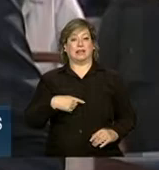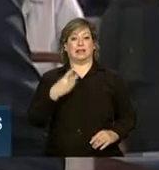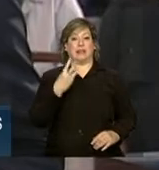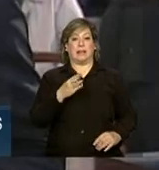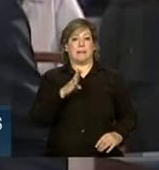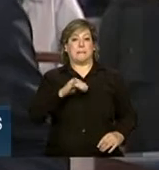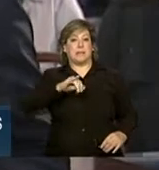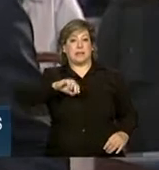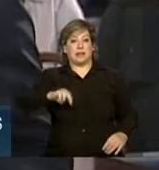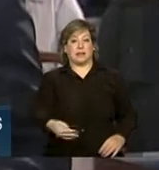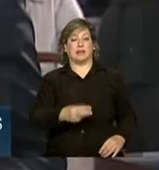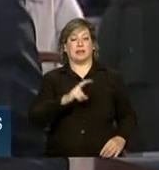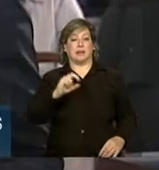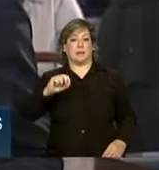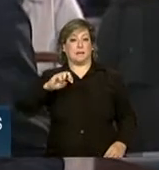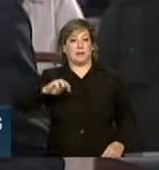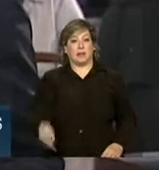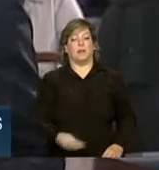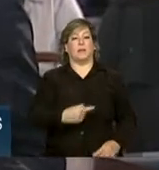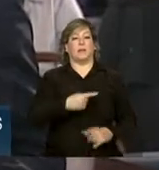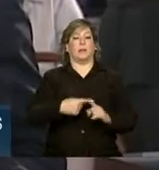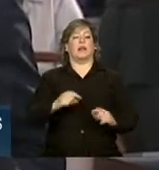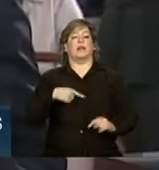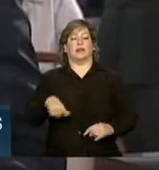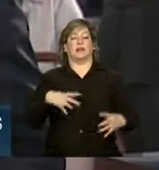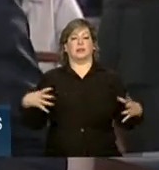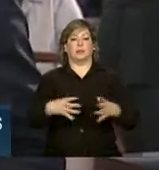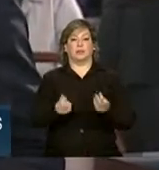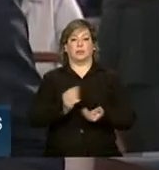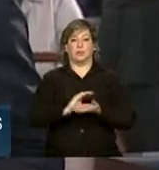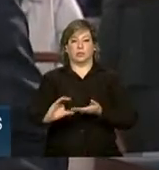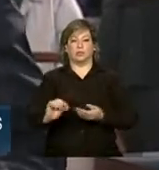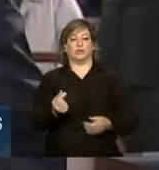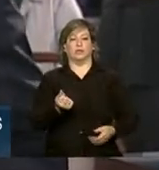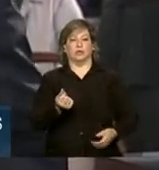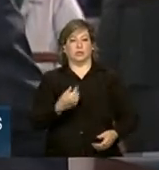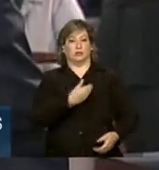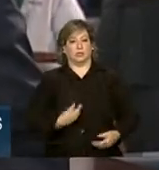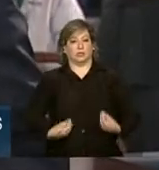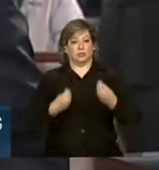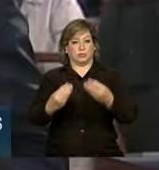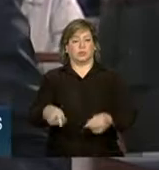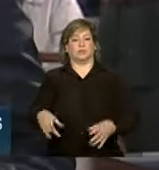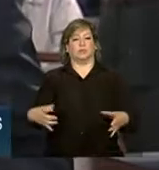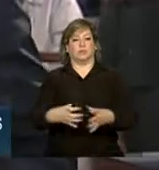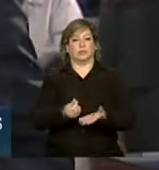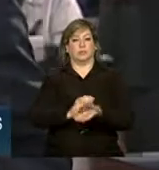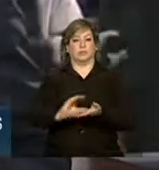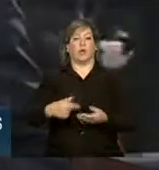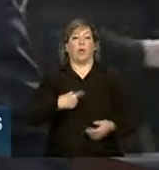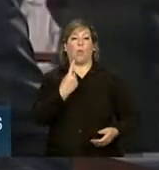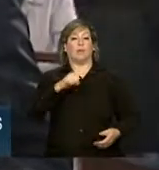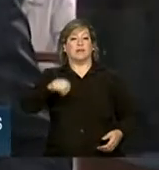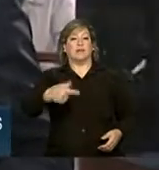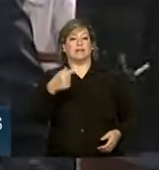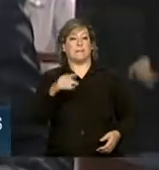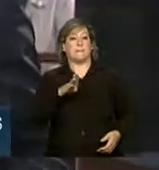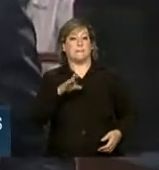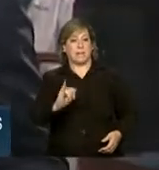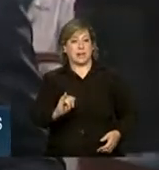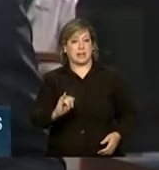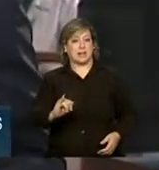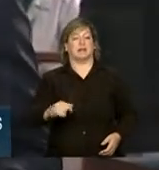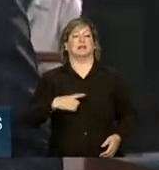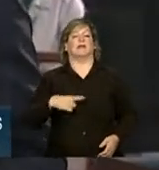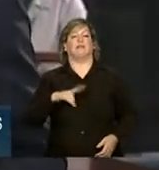bilhões e meio de reais vão ser provenientes de recursos públicos. E desses 3 bilhões e meio, 1,7 bilhão